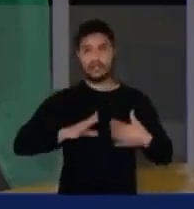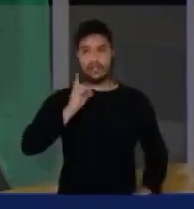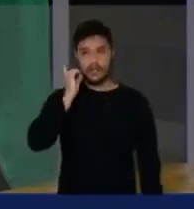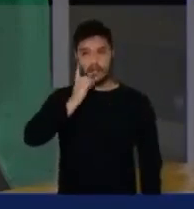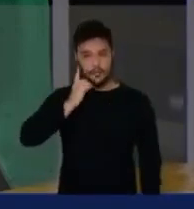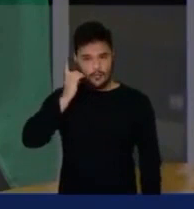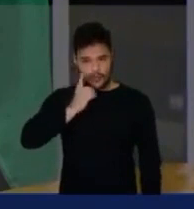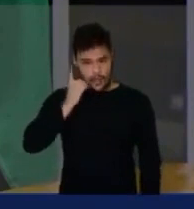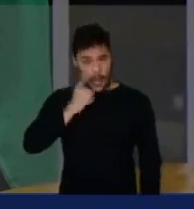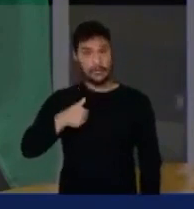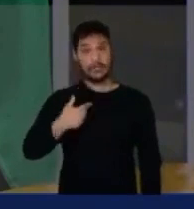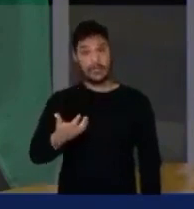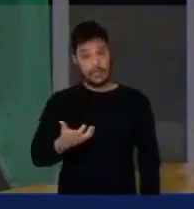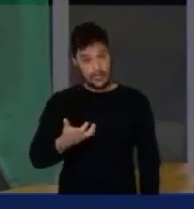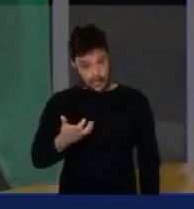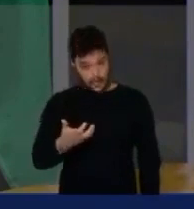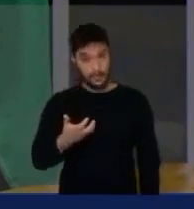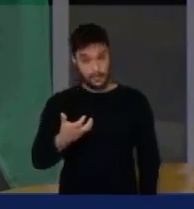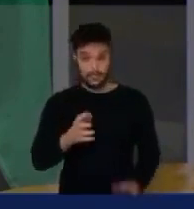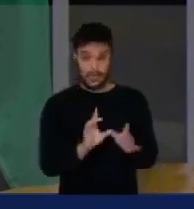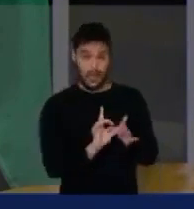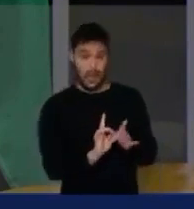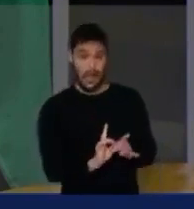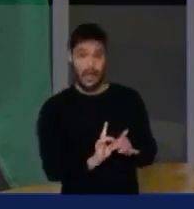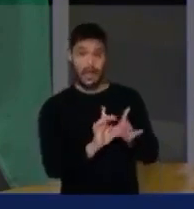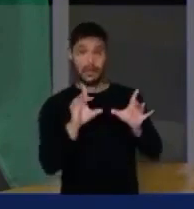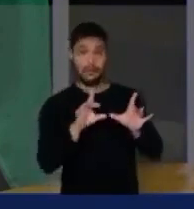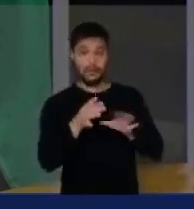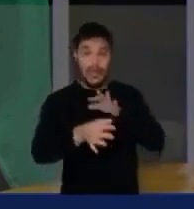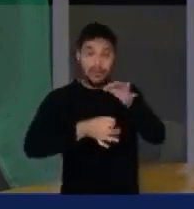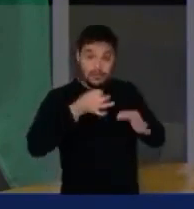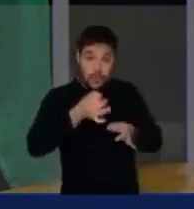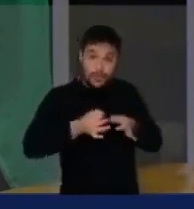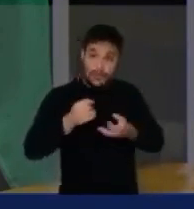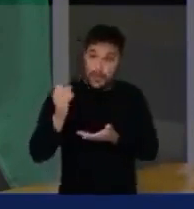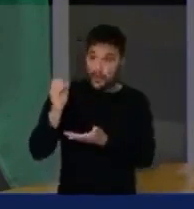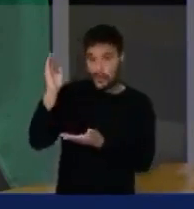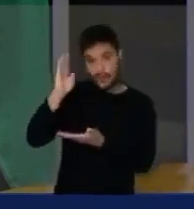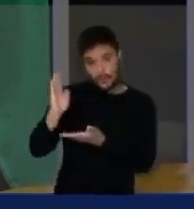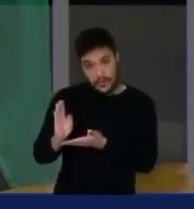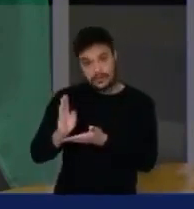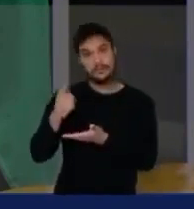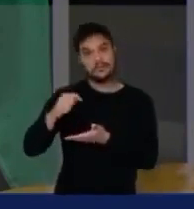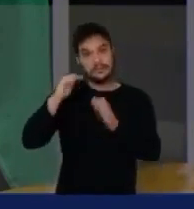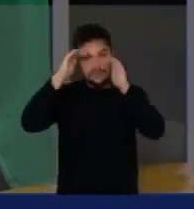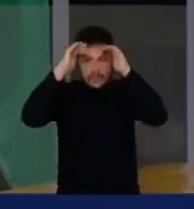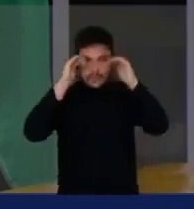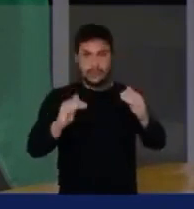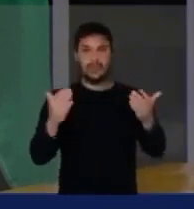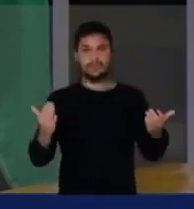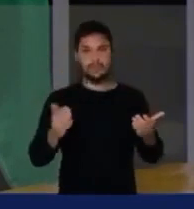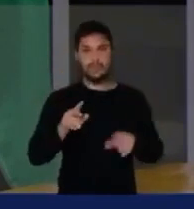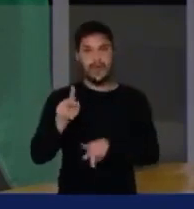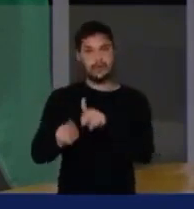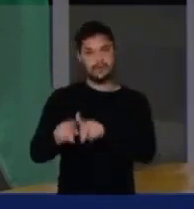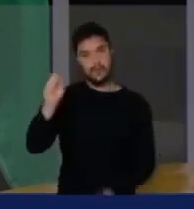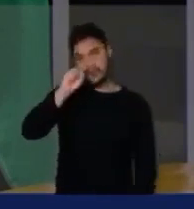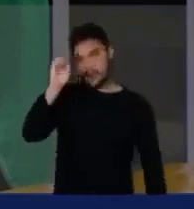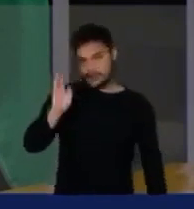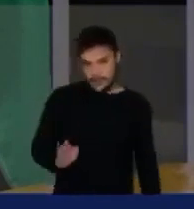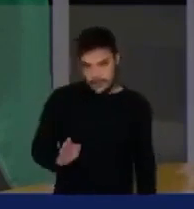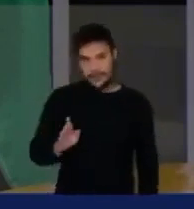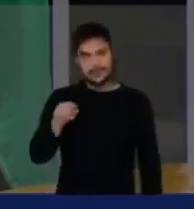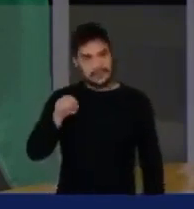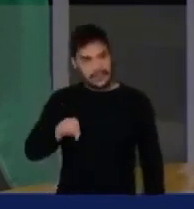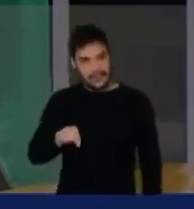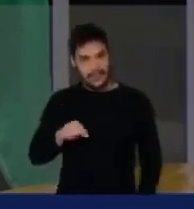que queremos que a liberdade de expressão no nosso país seja respeitada e que a população brasileira, em vez de